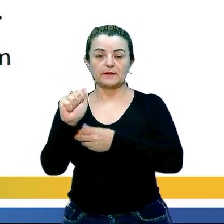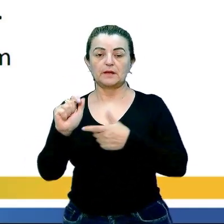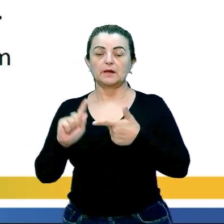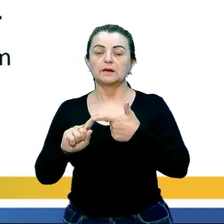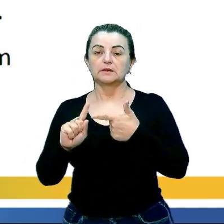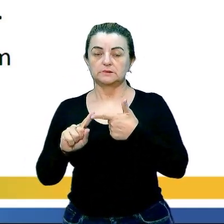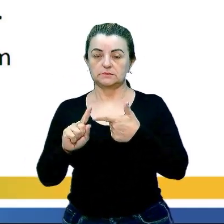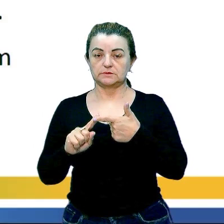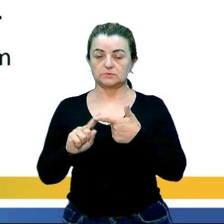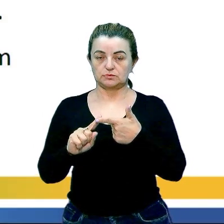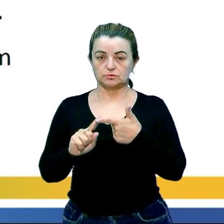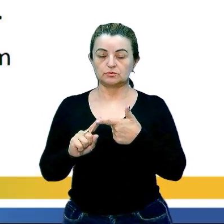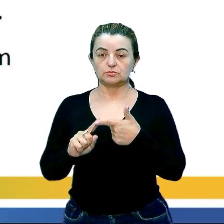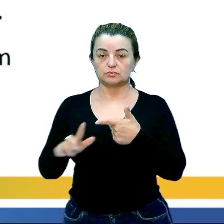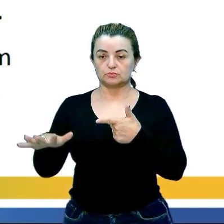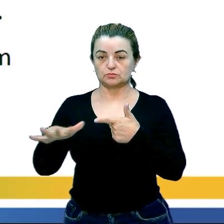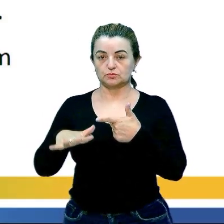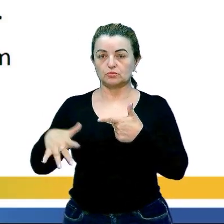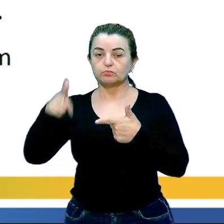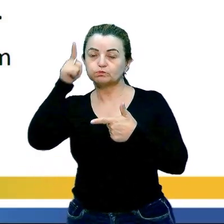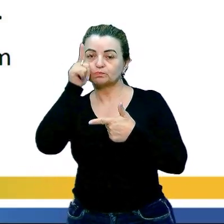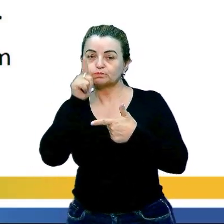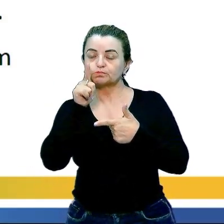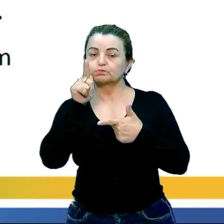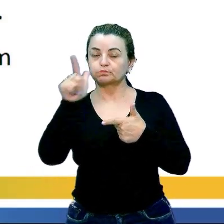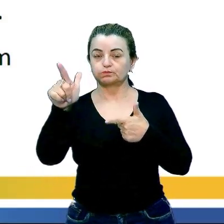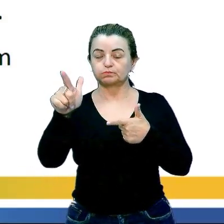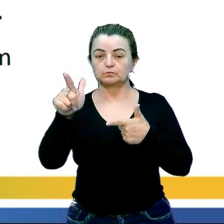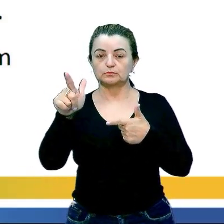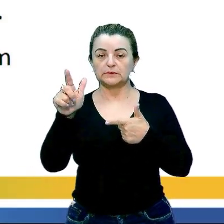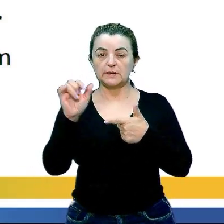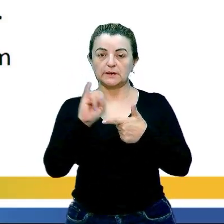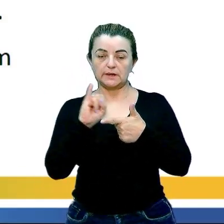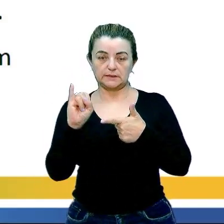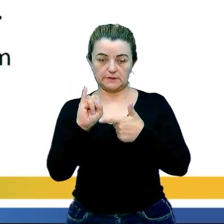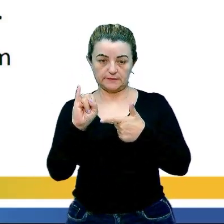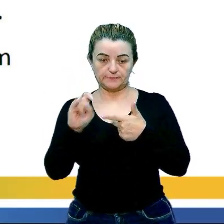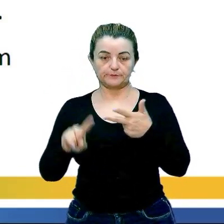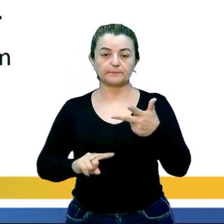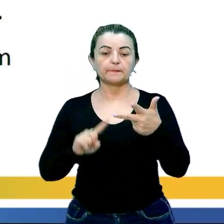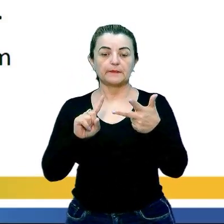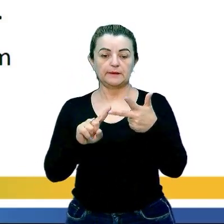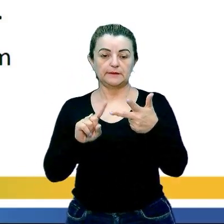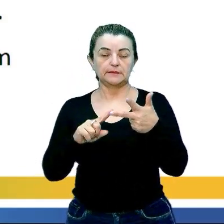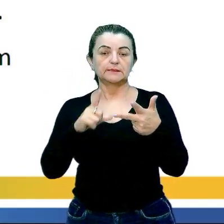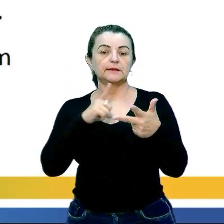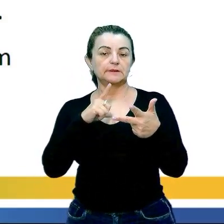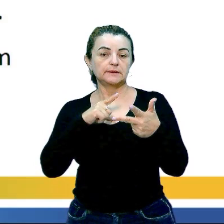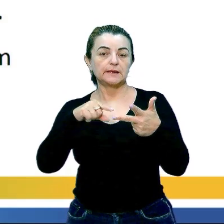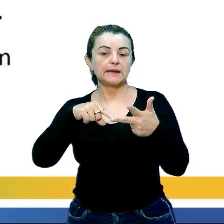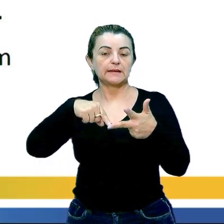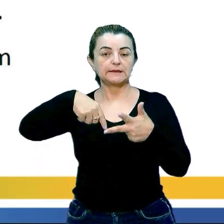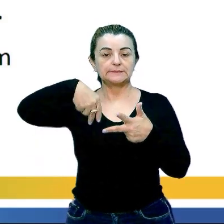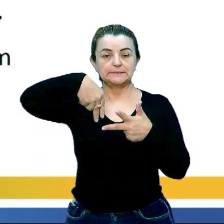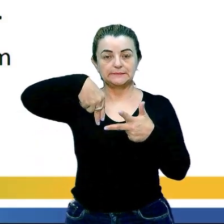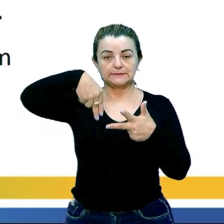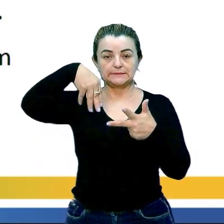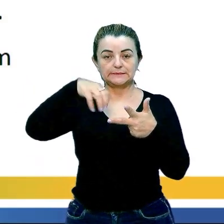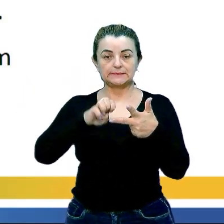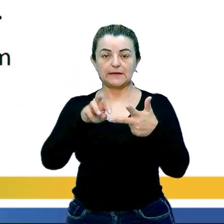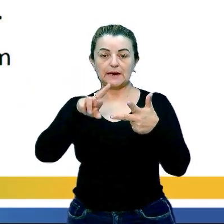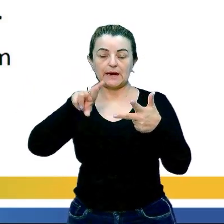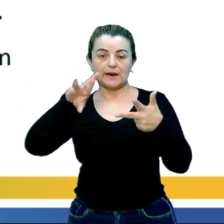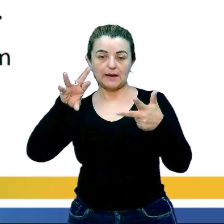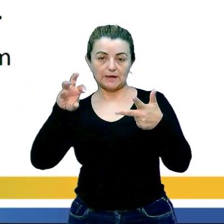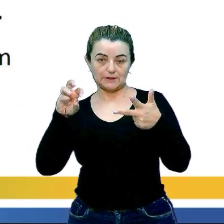né, a história do Império Romano com a conquista da Inglaterra, né? E também nós temos Nero, considerado, né,